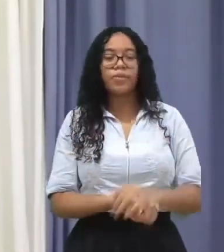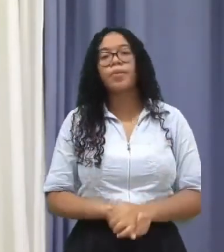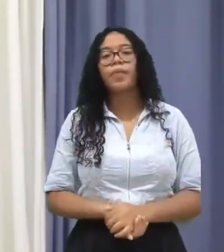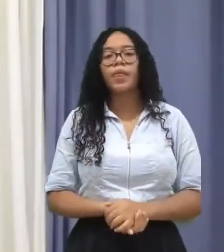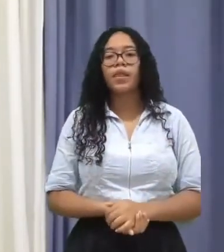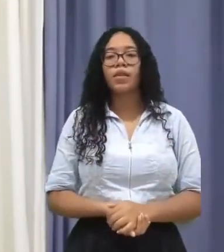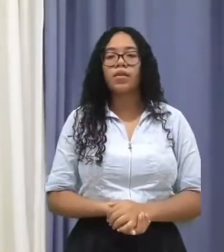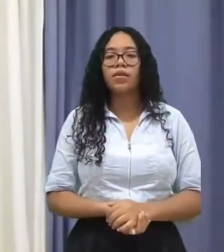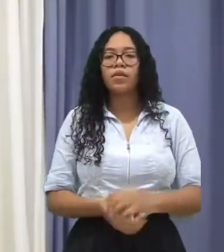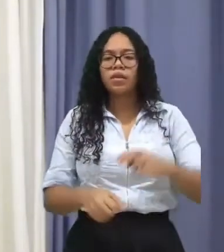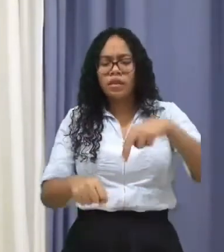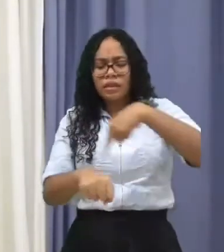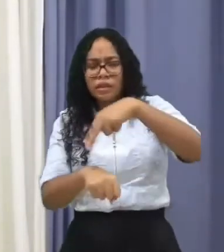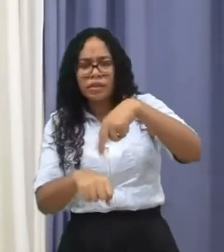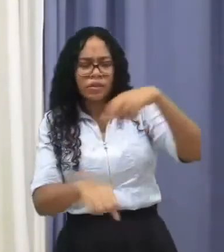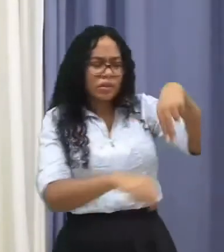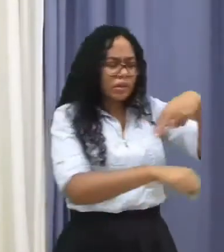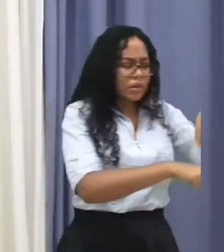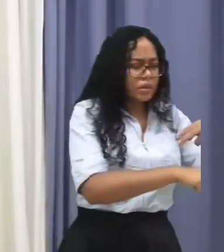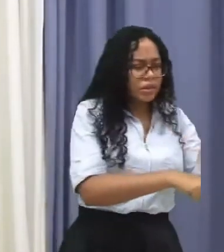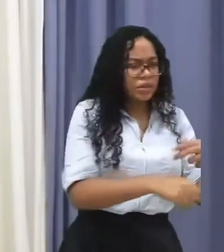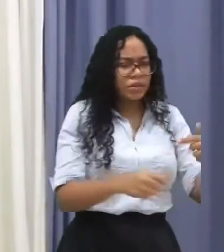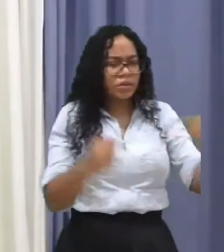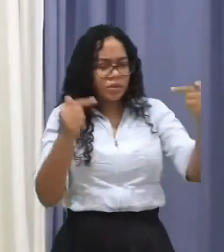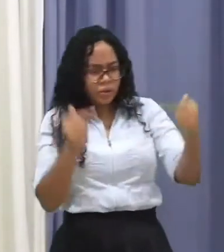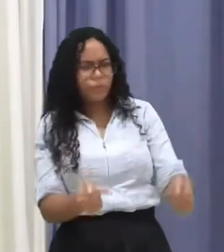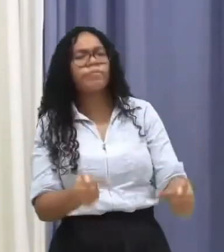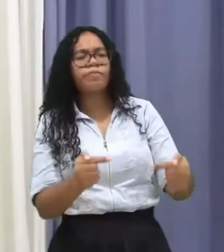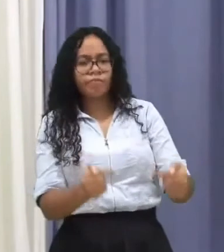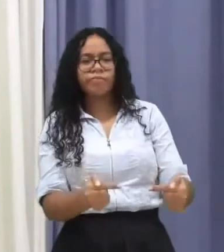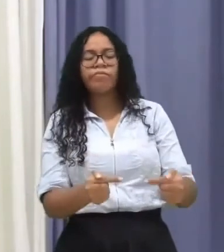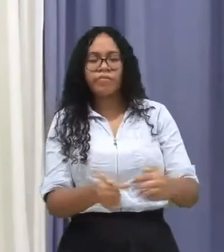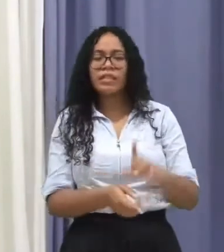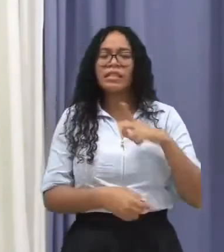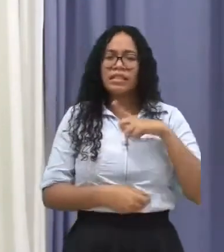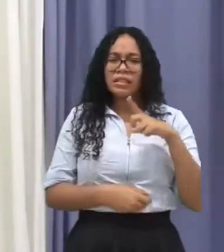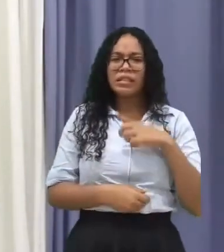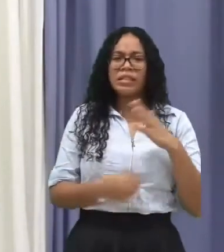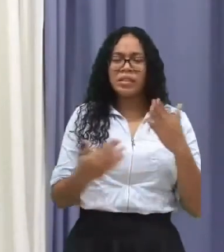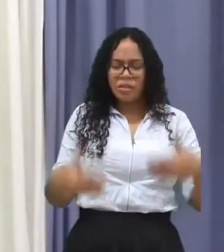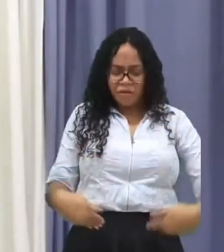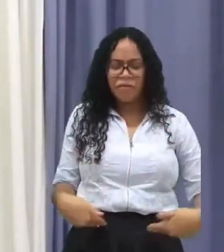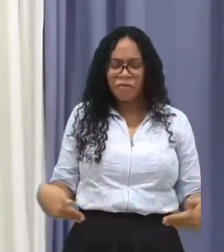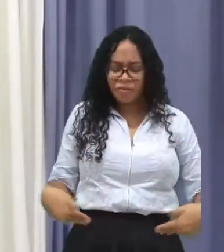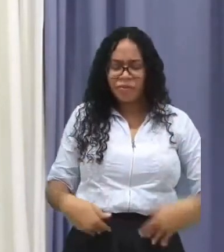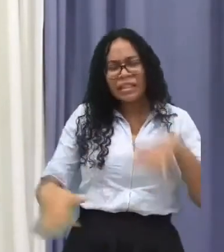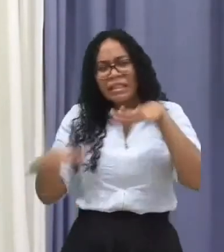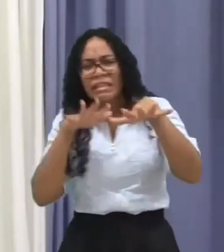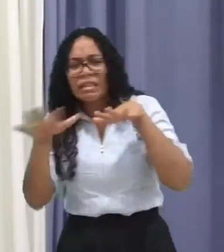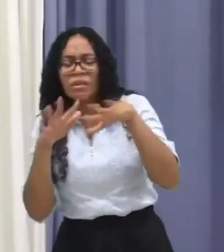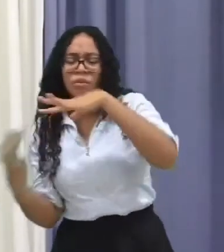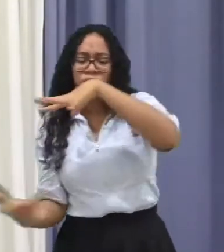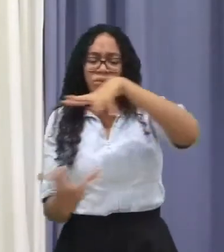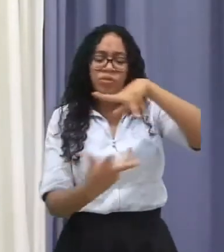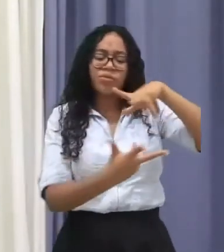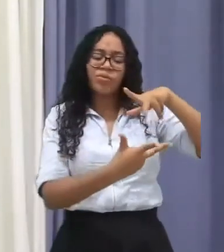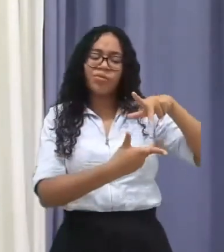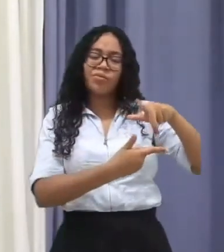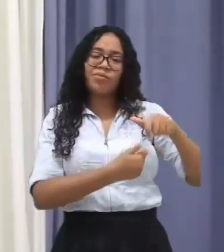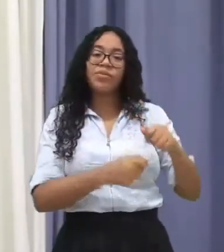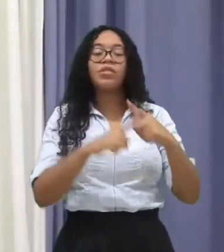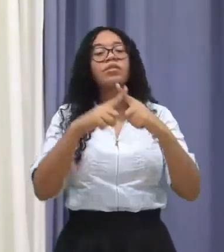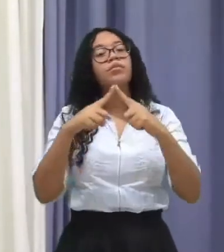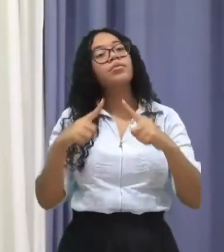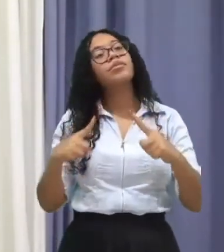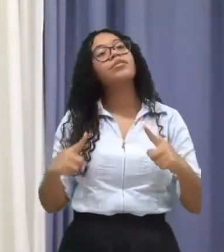nação contra nação, reino contra reino, e haverá fomes e terremotos em vários lugares. Porém,